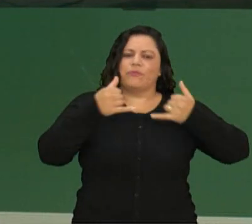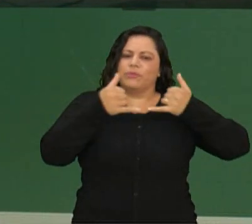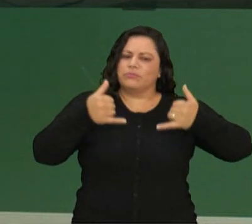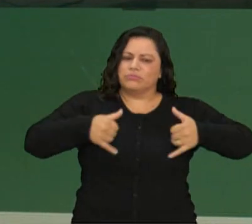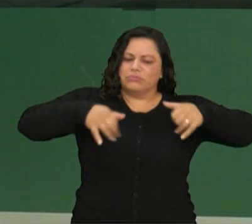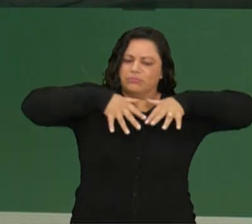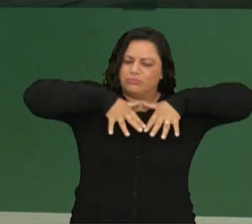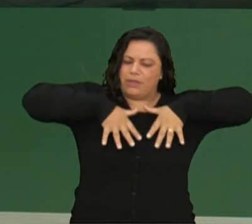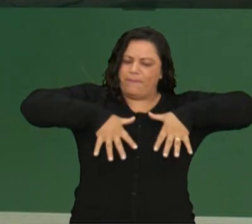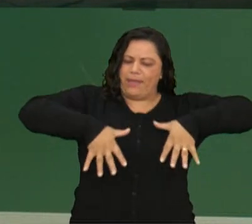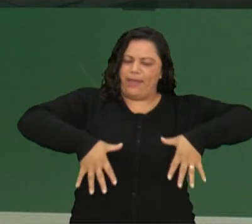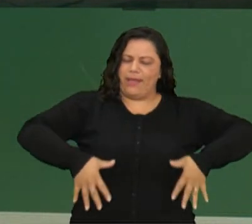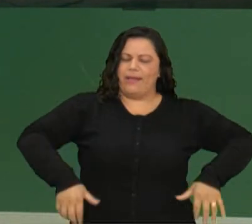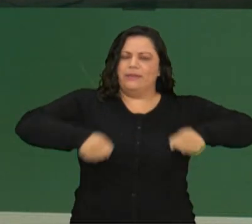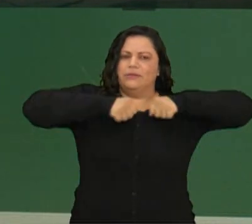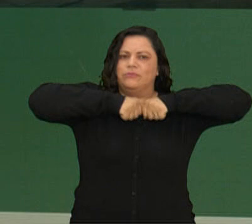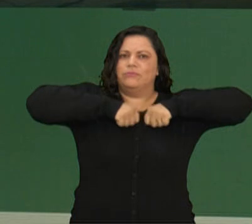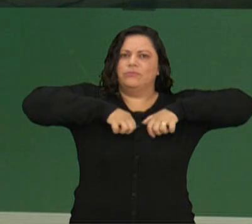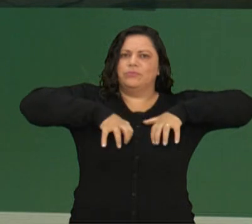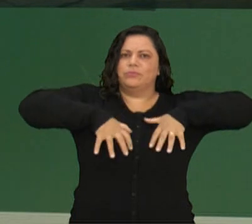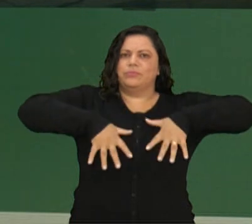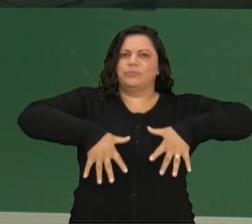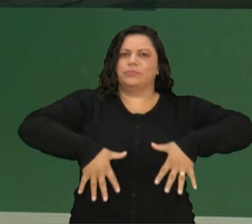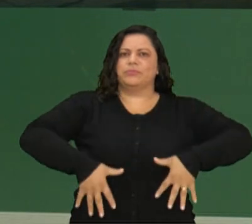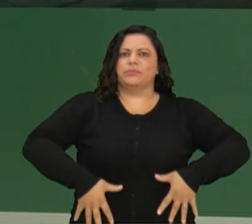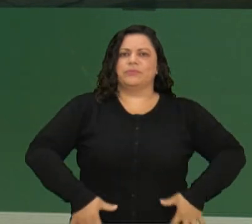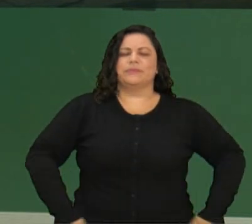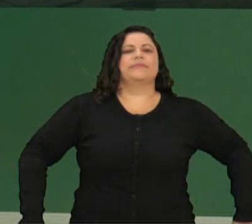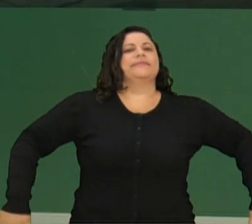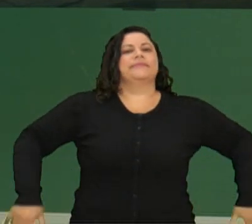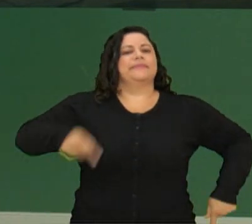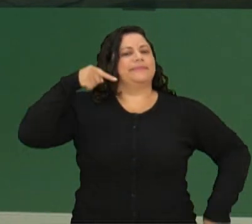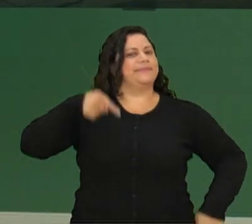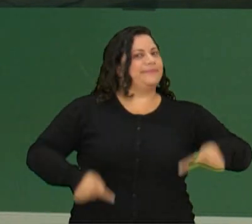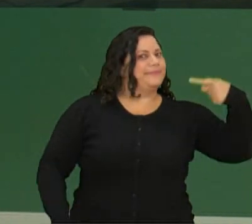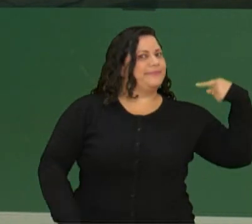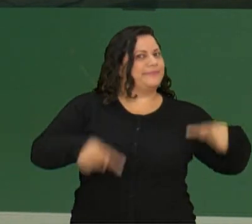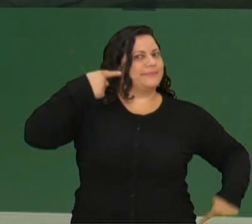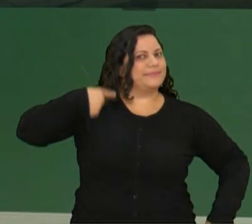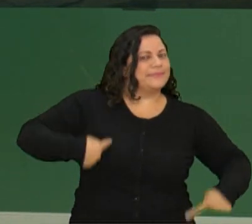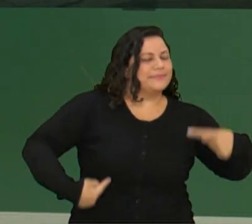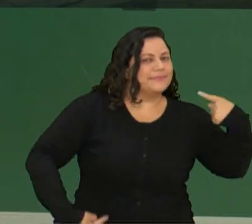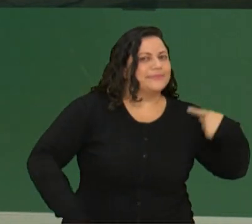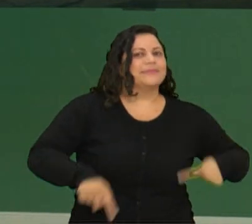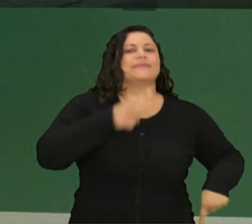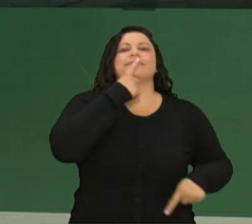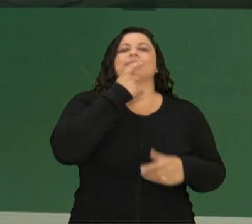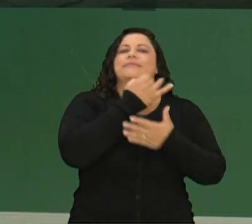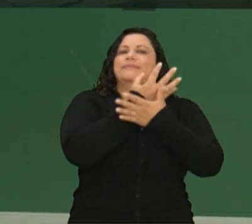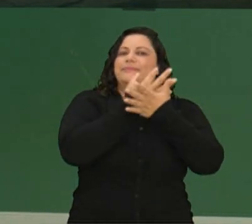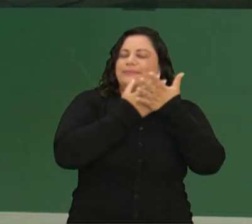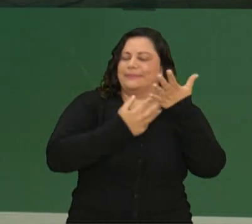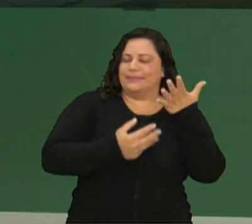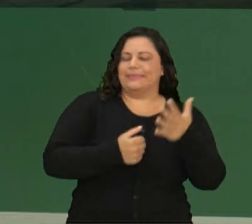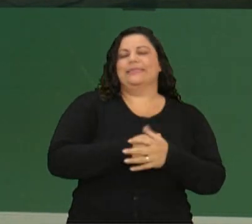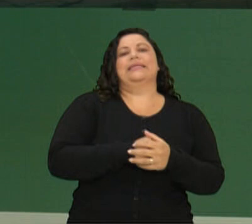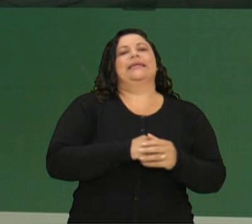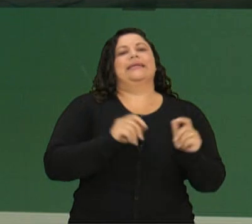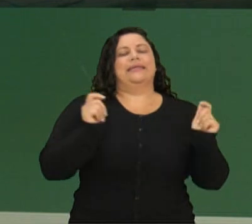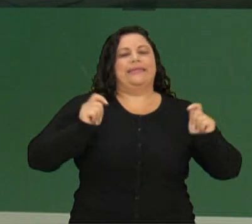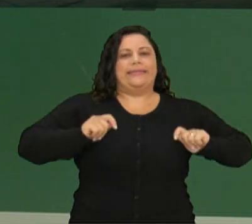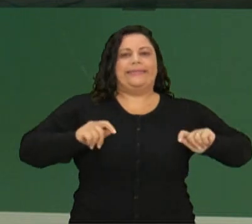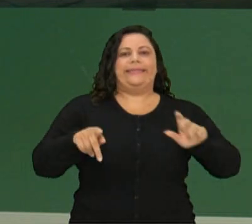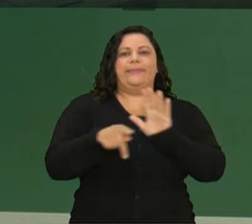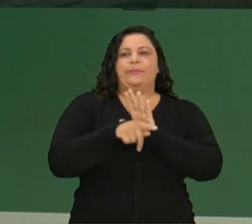dela é esse. É jogar, impulsionar sangue para todo o organismo. E sangue arterial, nós também já